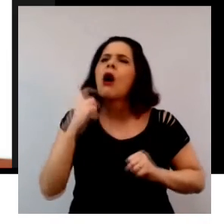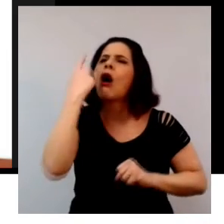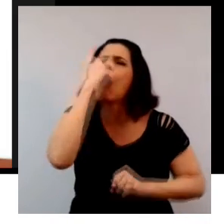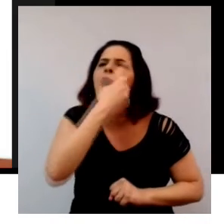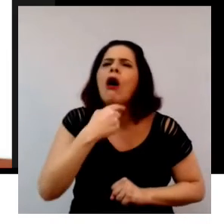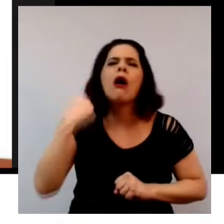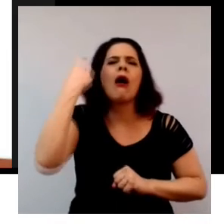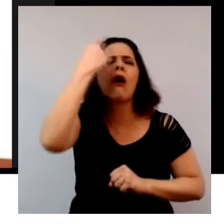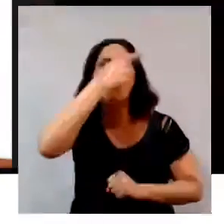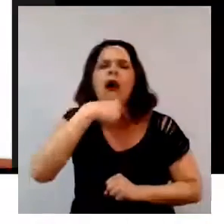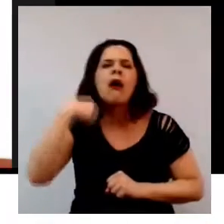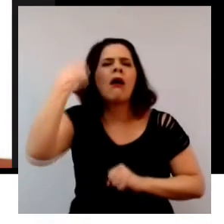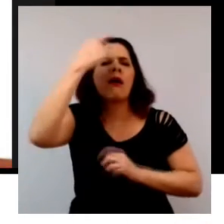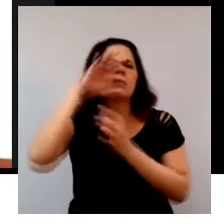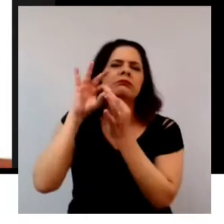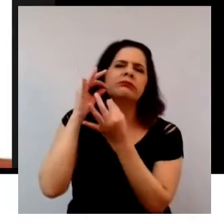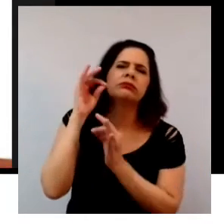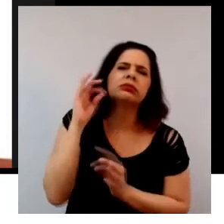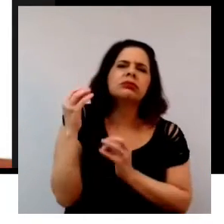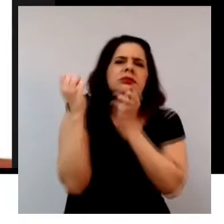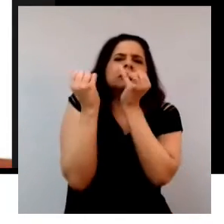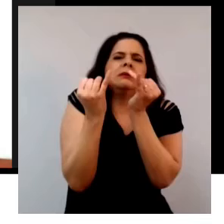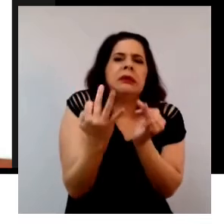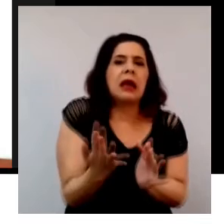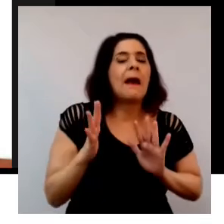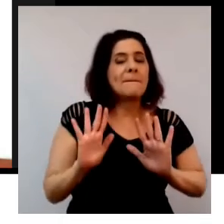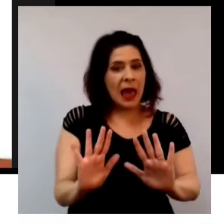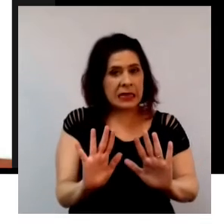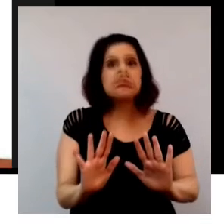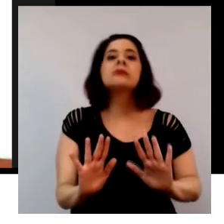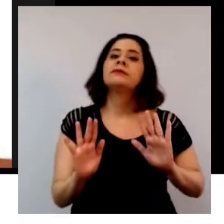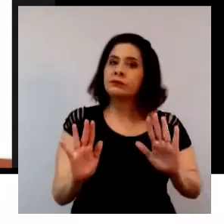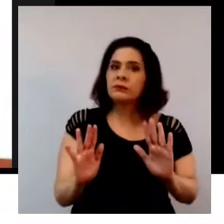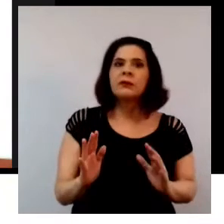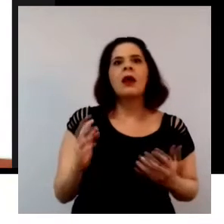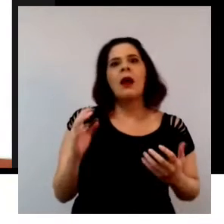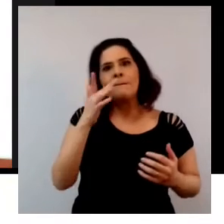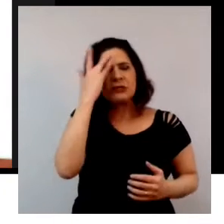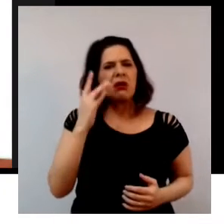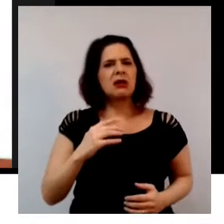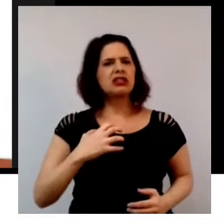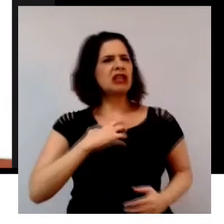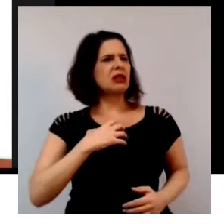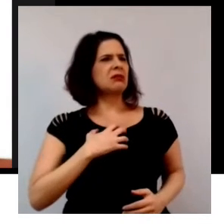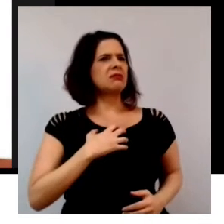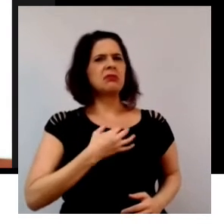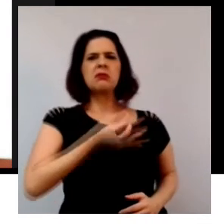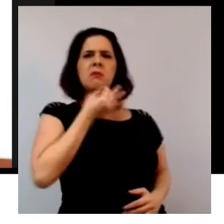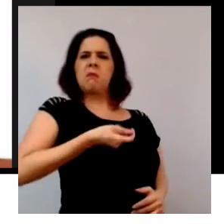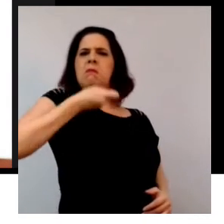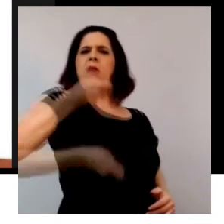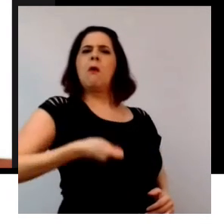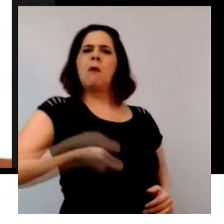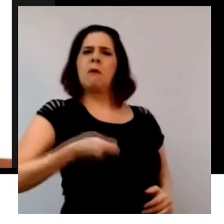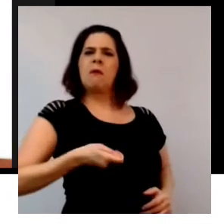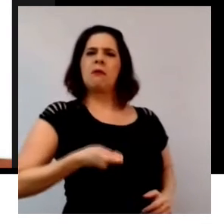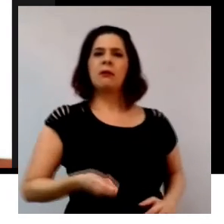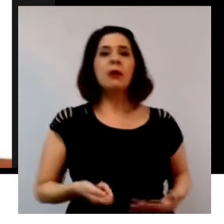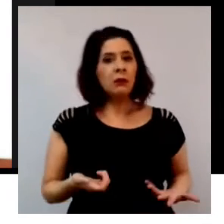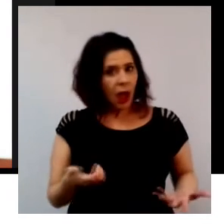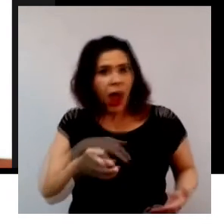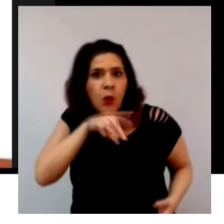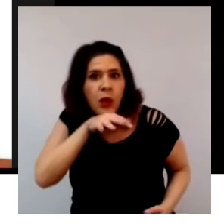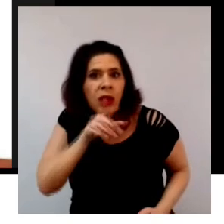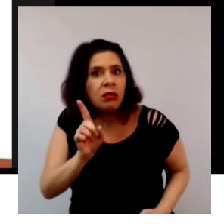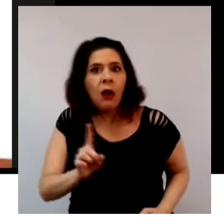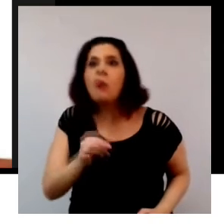Então, assim, polarização, ou a pessoa é radical. Radical não necessariamente é ruim, a pessoa pode ser radical na defesa dos direitos humanos, por exemplo.